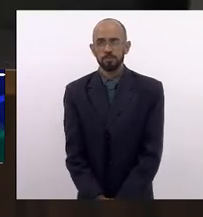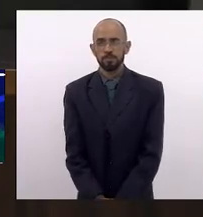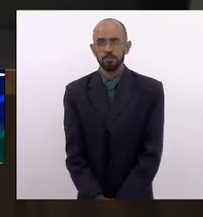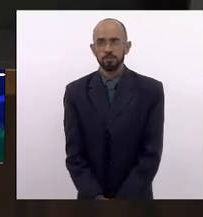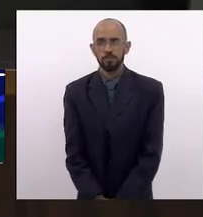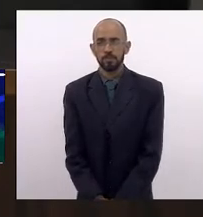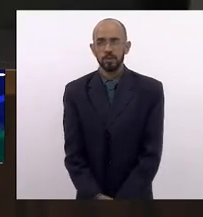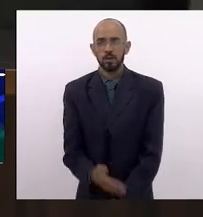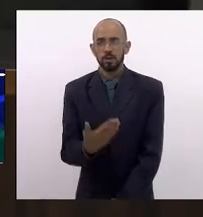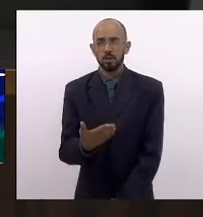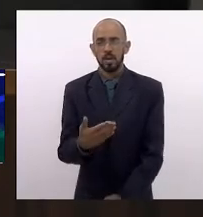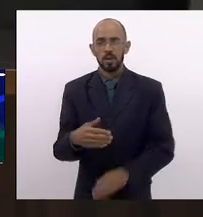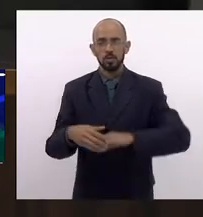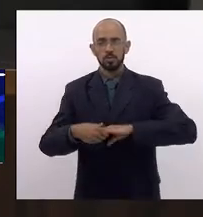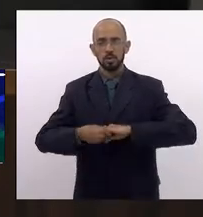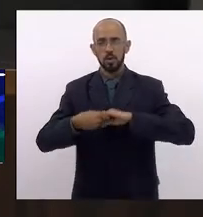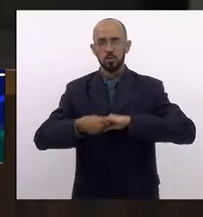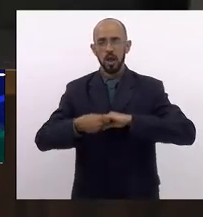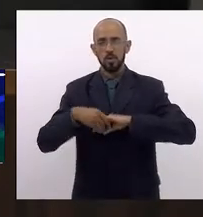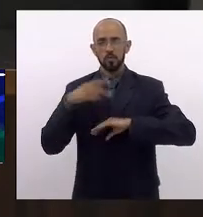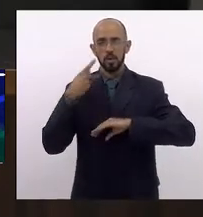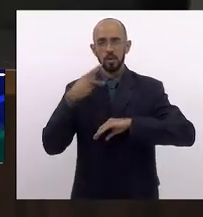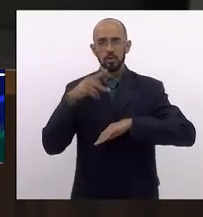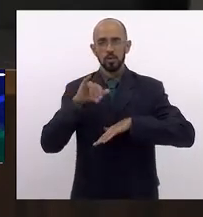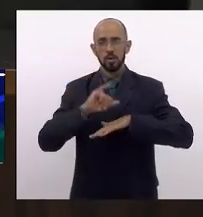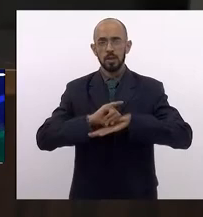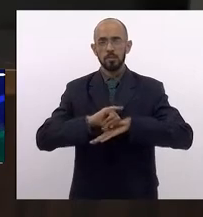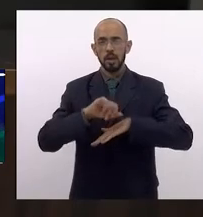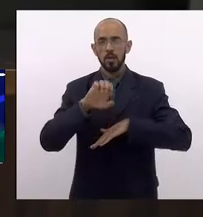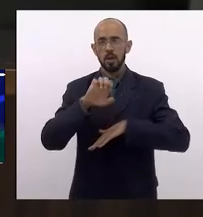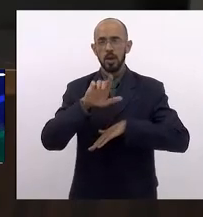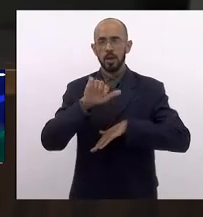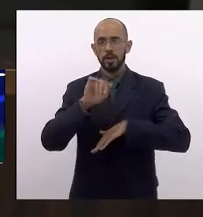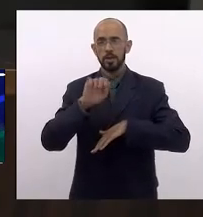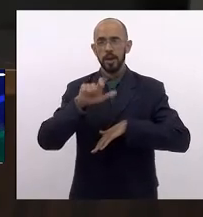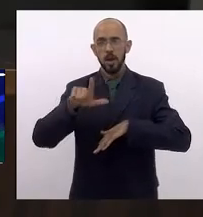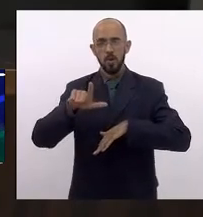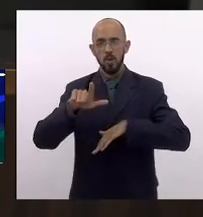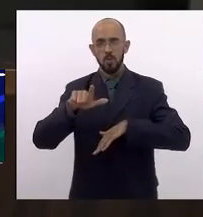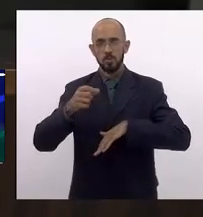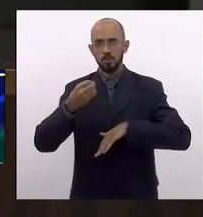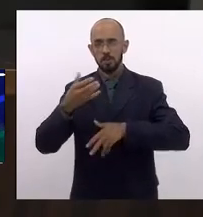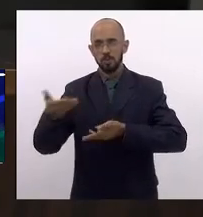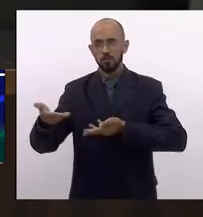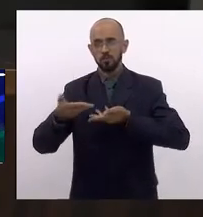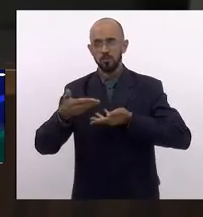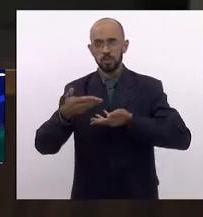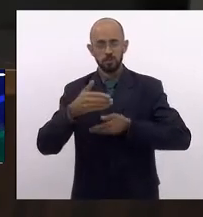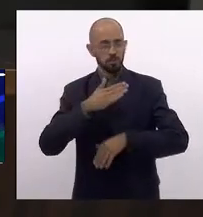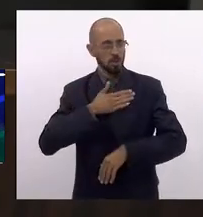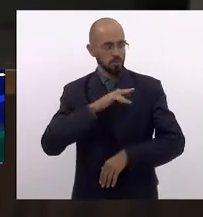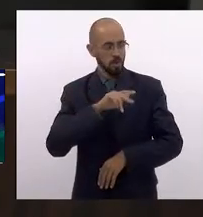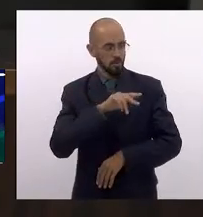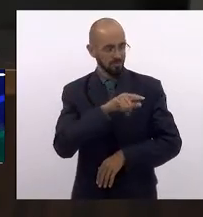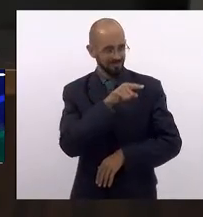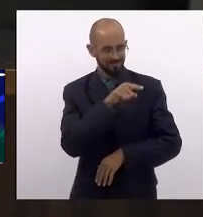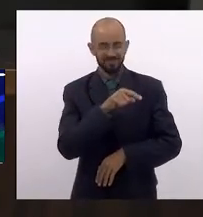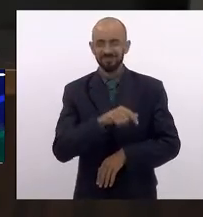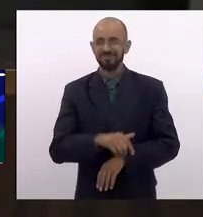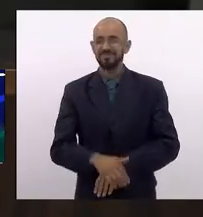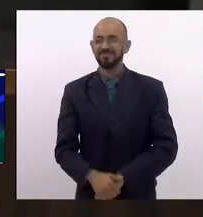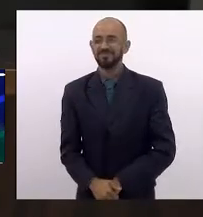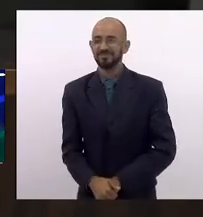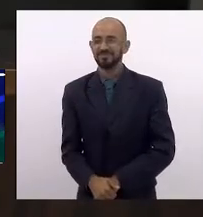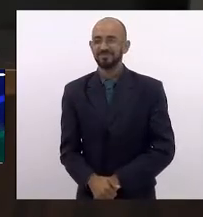Olá quero saudar aqui o vereador da capital Eliel do Carmo seja bem-vindo meu irmão e da